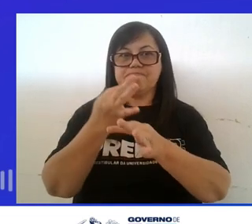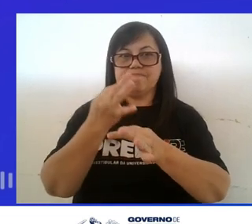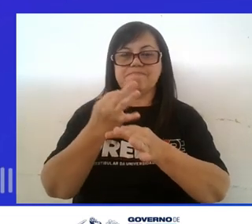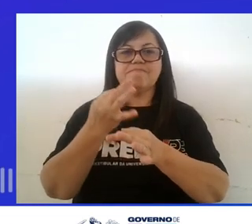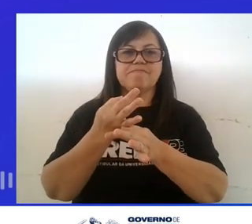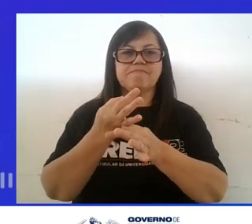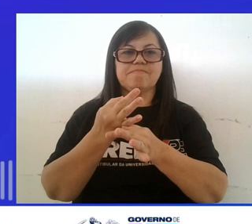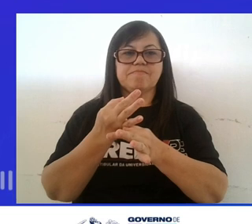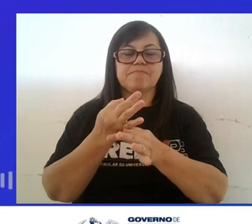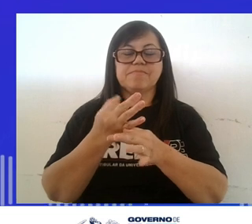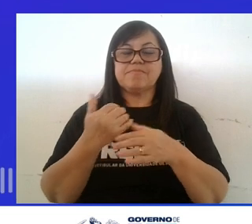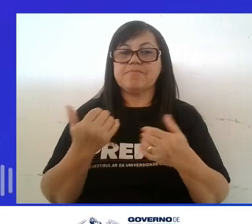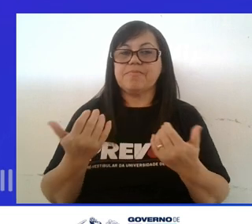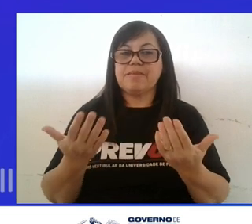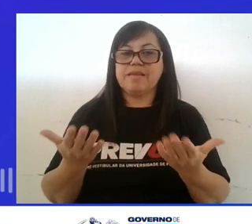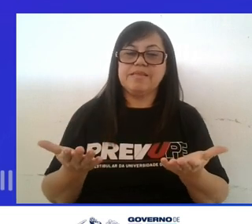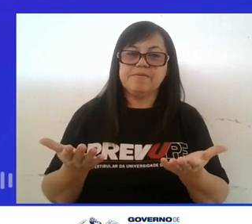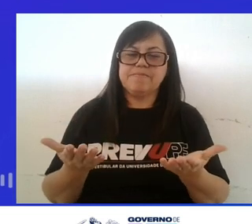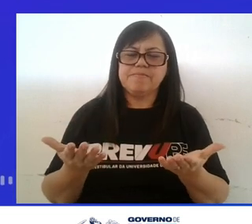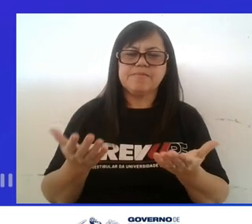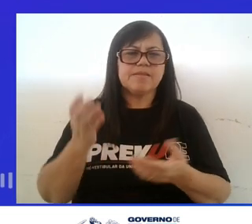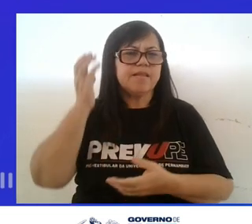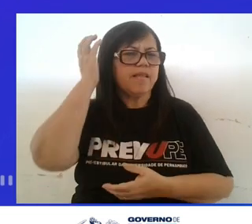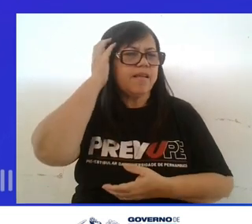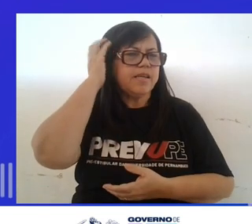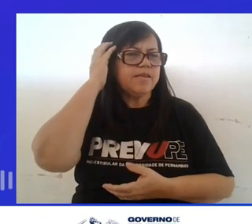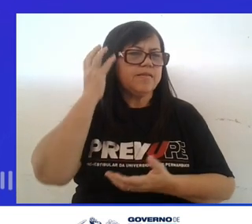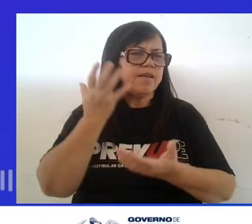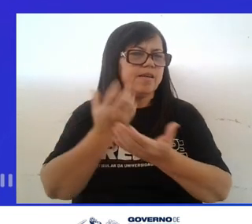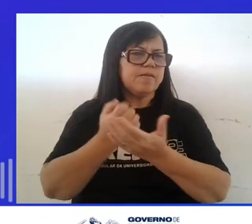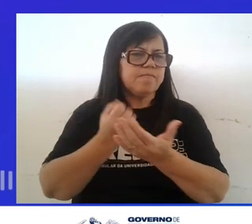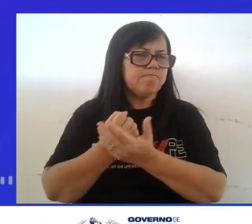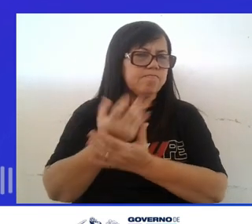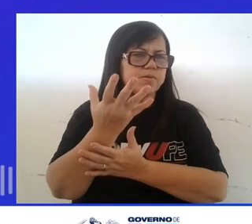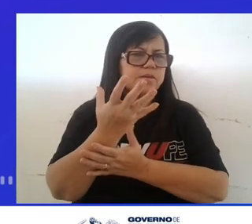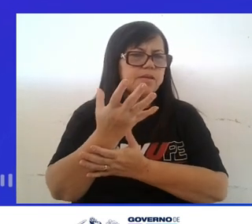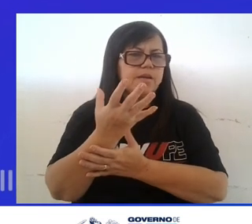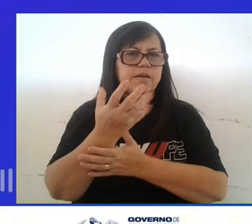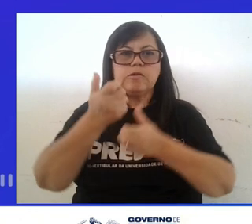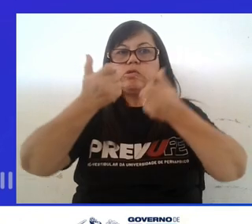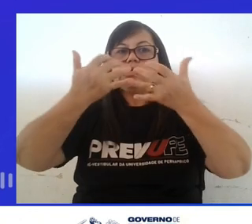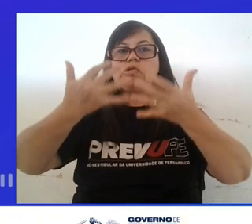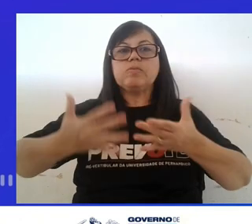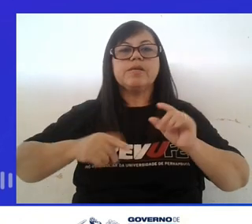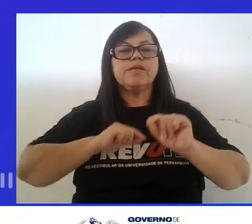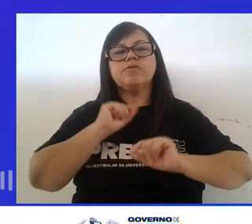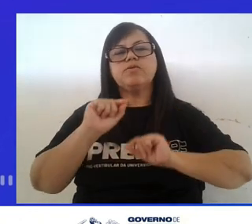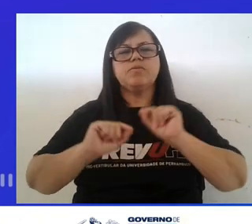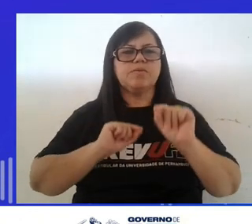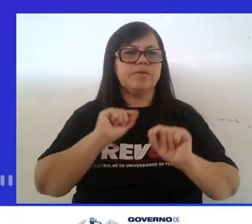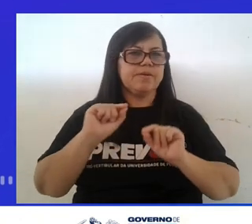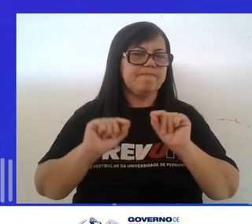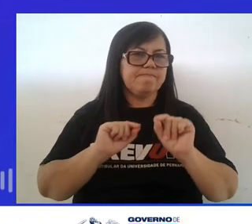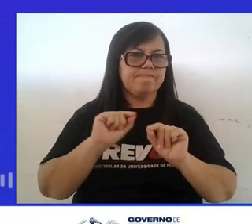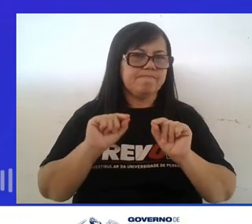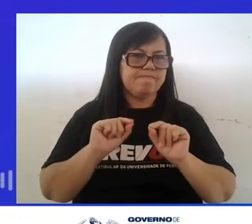física. Então, pessoal, nesse pequeno podcast, eu gostaria de falar com vocês